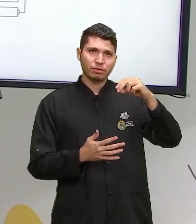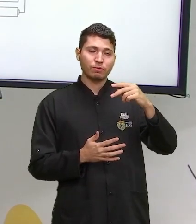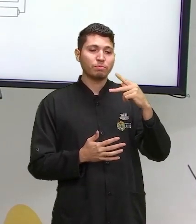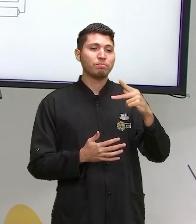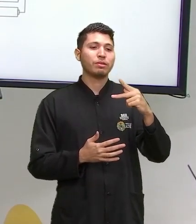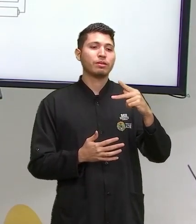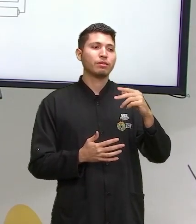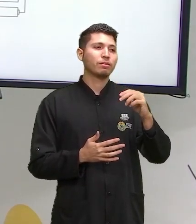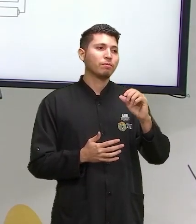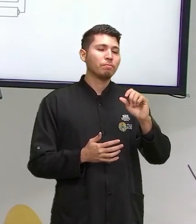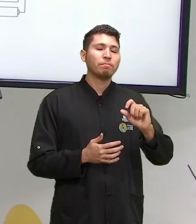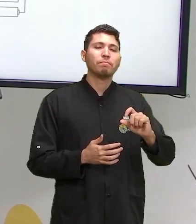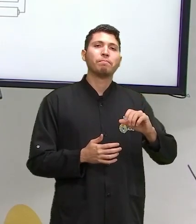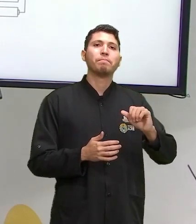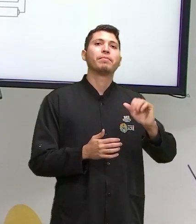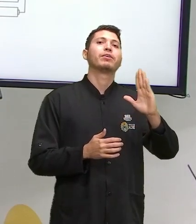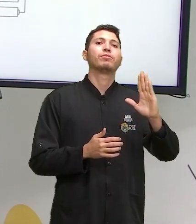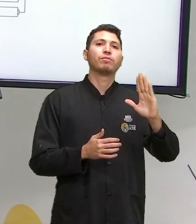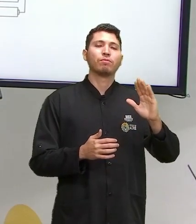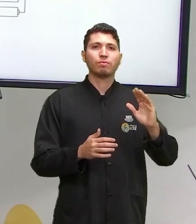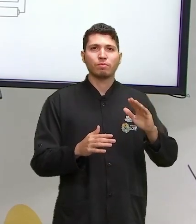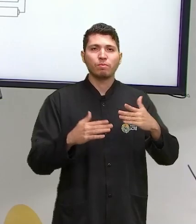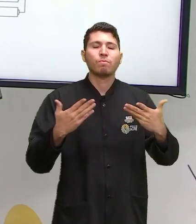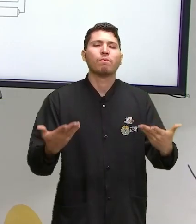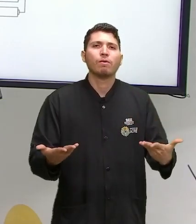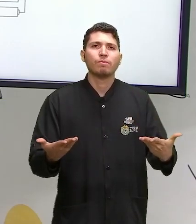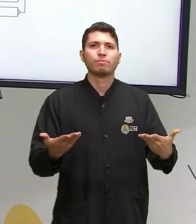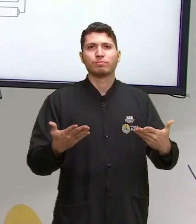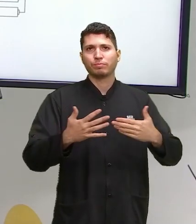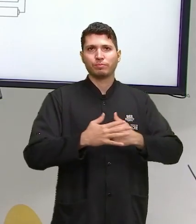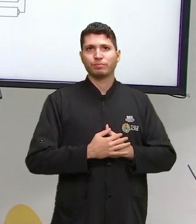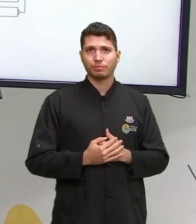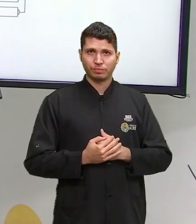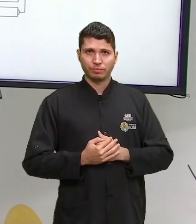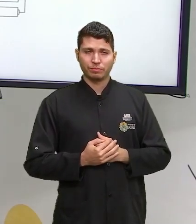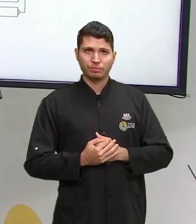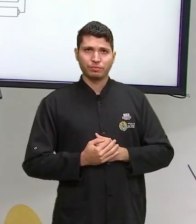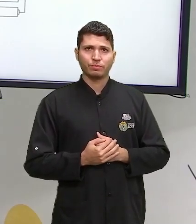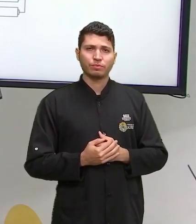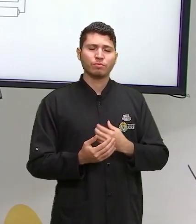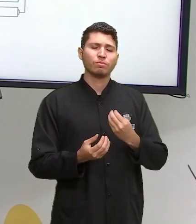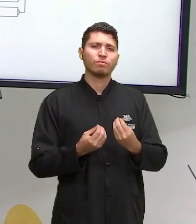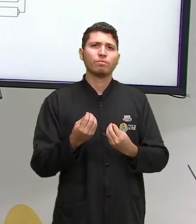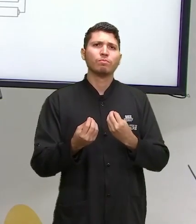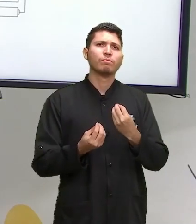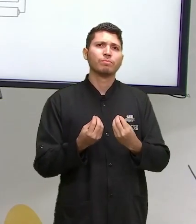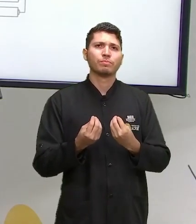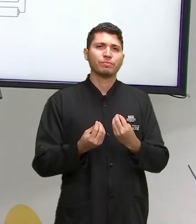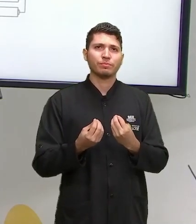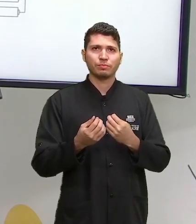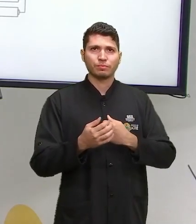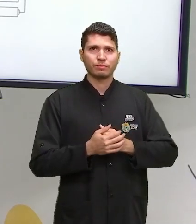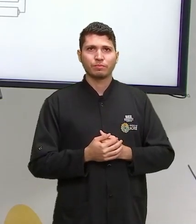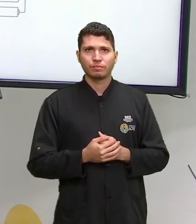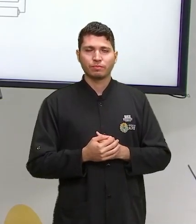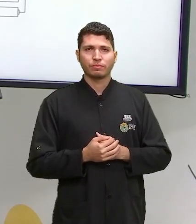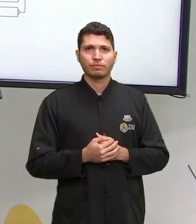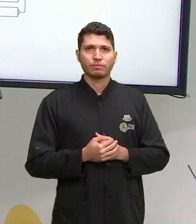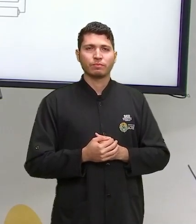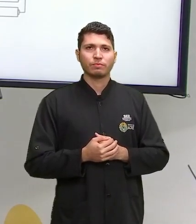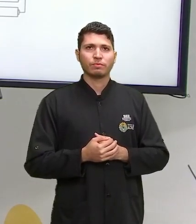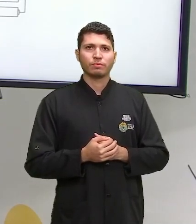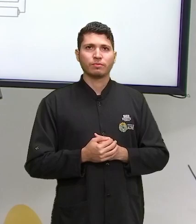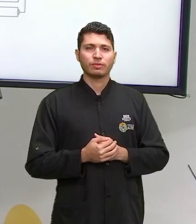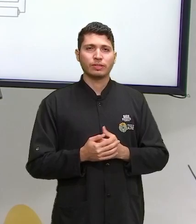força geratriz, os receptores e os geradores. Como? Aqui ele diz para a gente associar